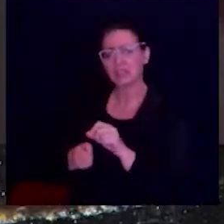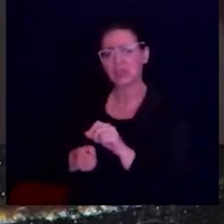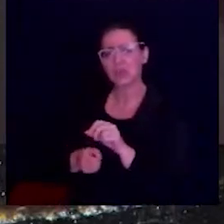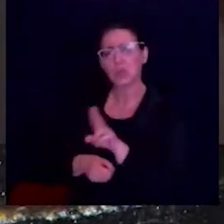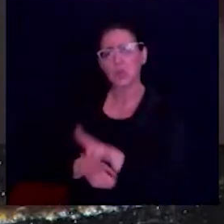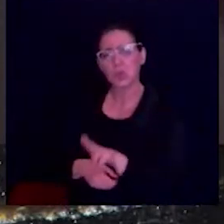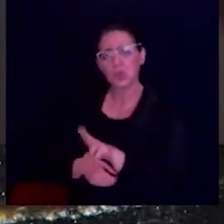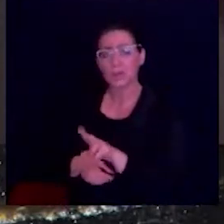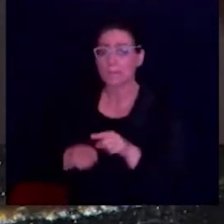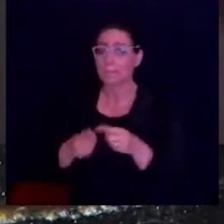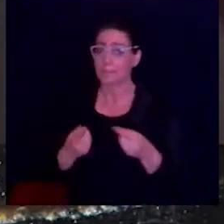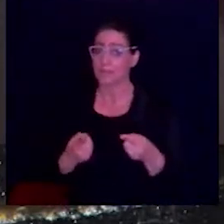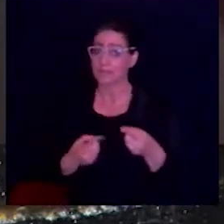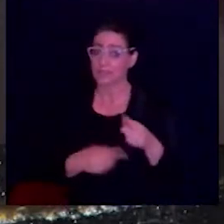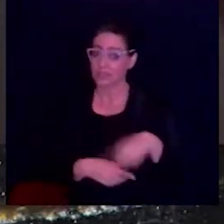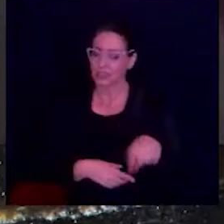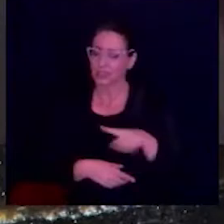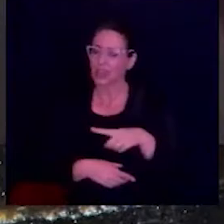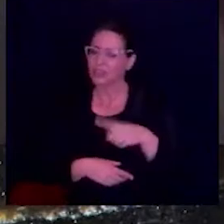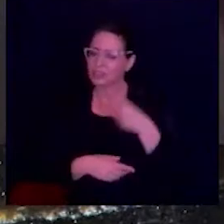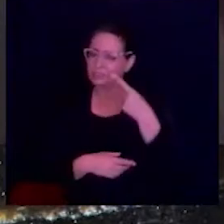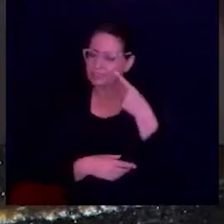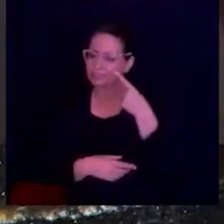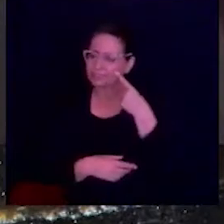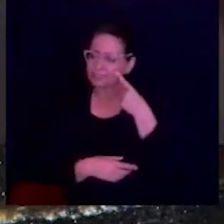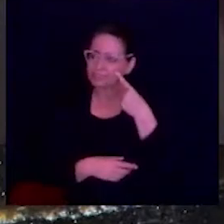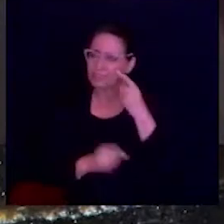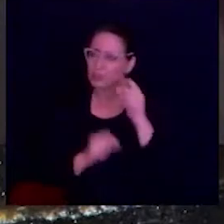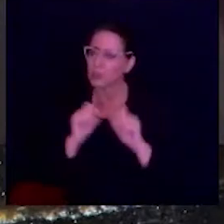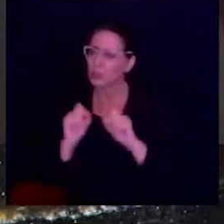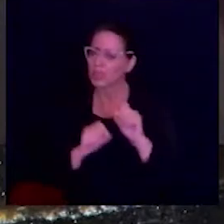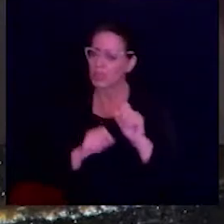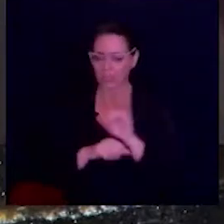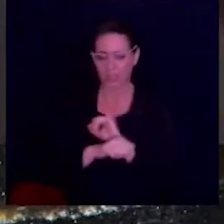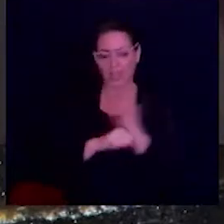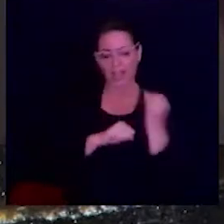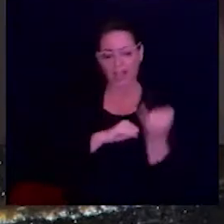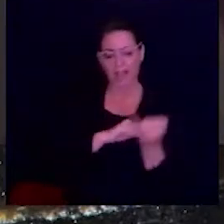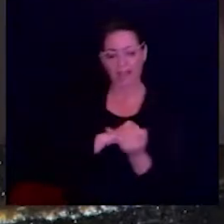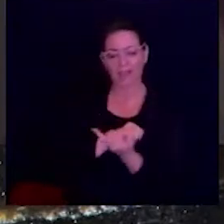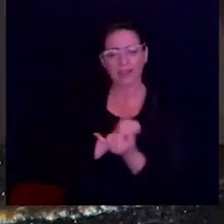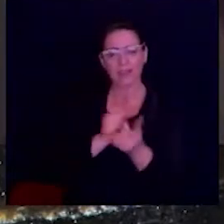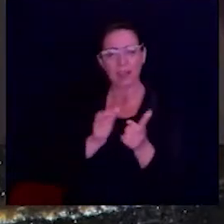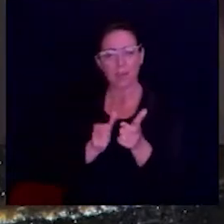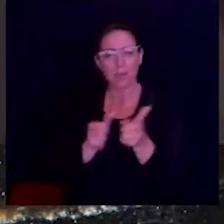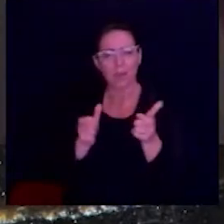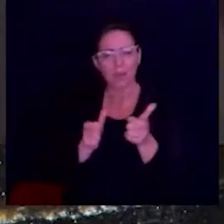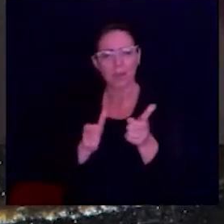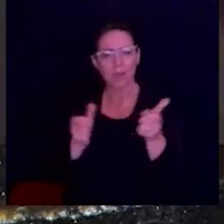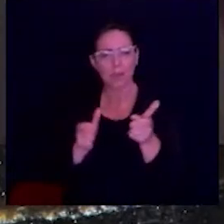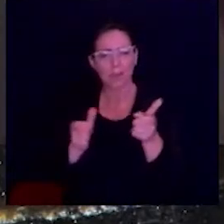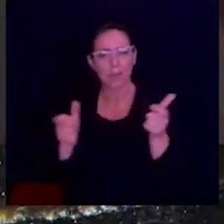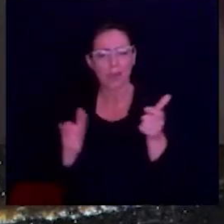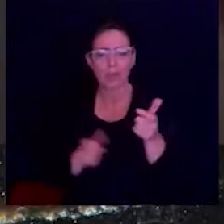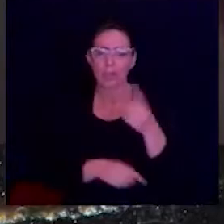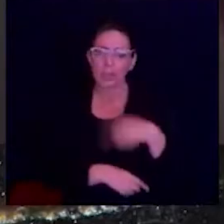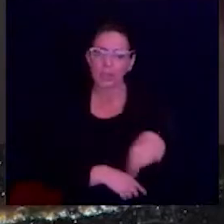inspirados pela nossa imagem, vemos que, quando a ilha do conhecimento cresce, nossa ignorância cresce